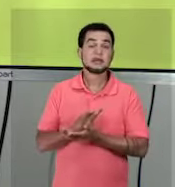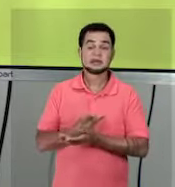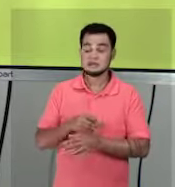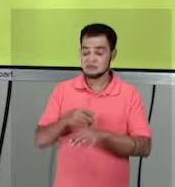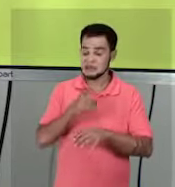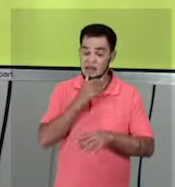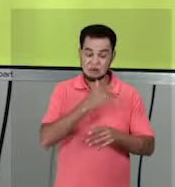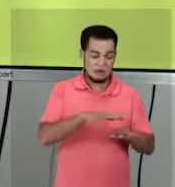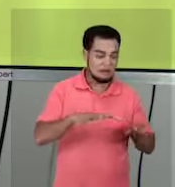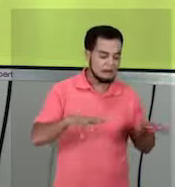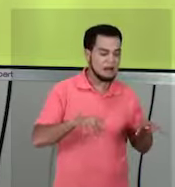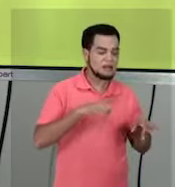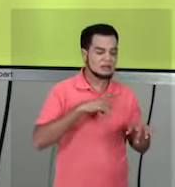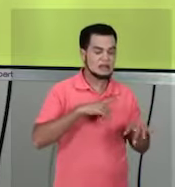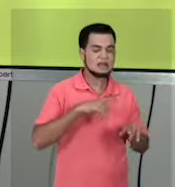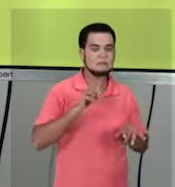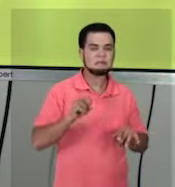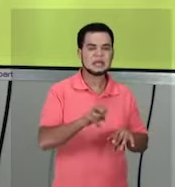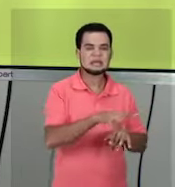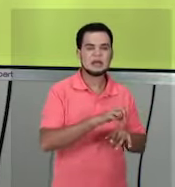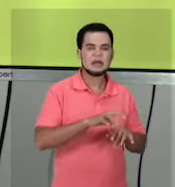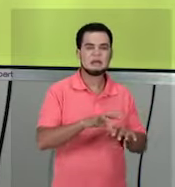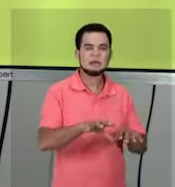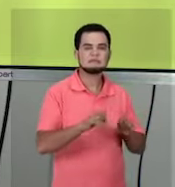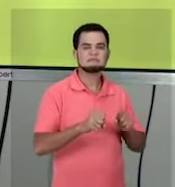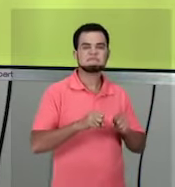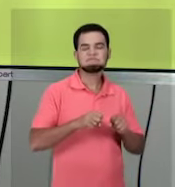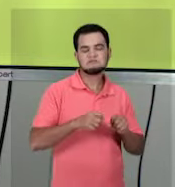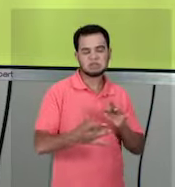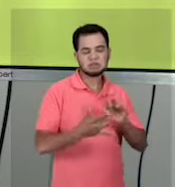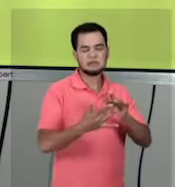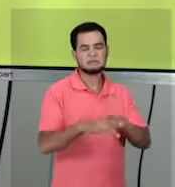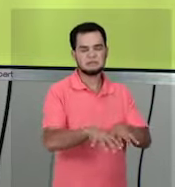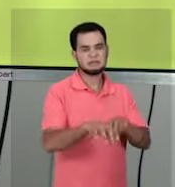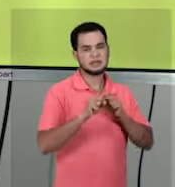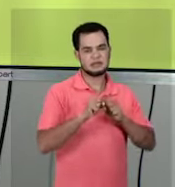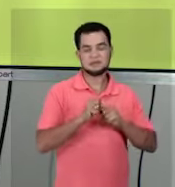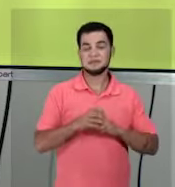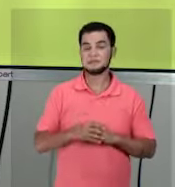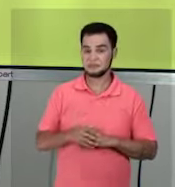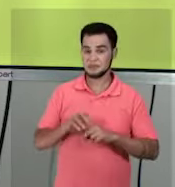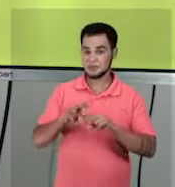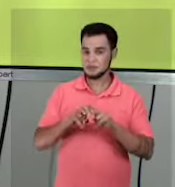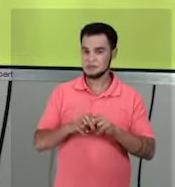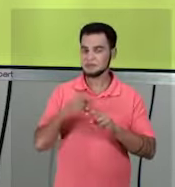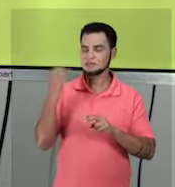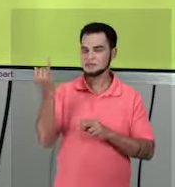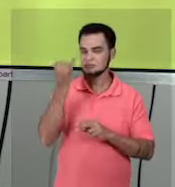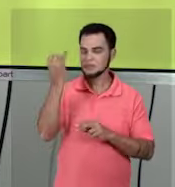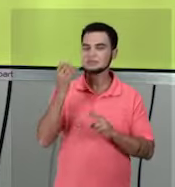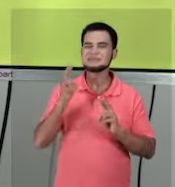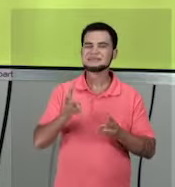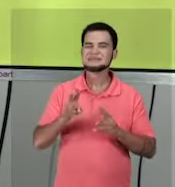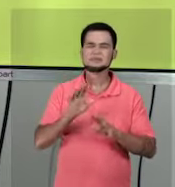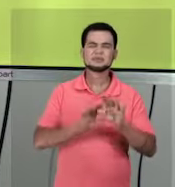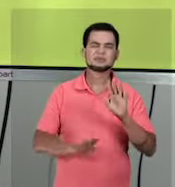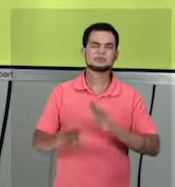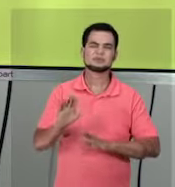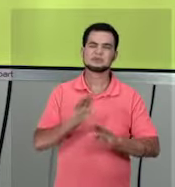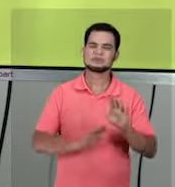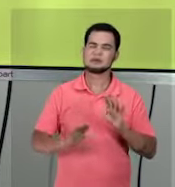infectada com a bactéria, né? Então, tendo um comprometimento maior. Então, por isso a importância de se tomar cuidado